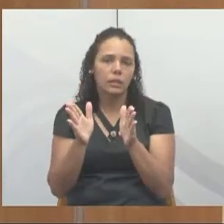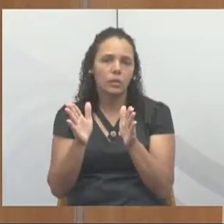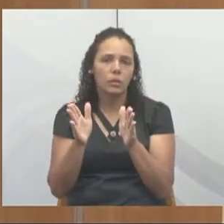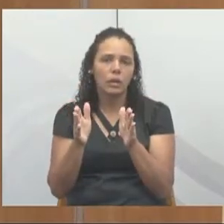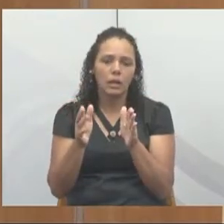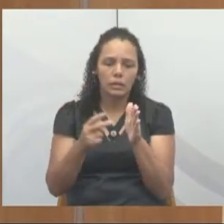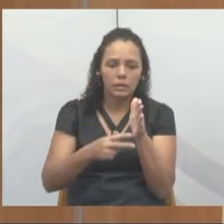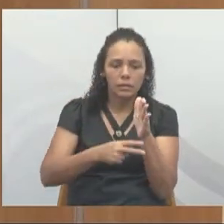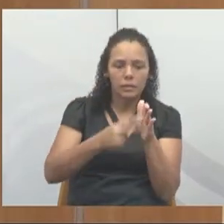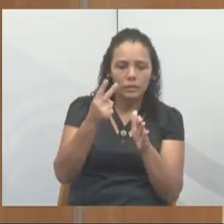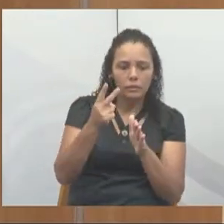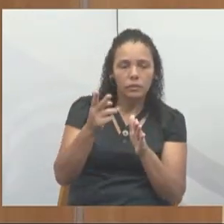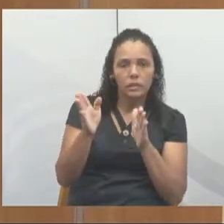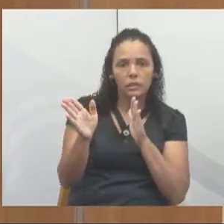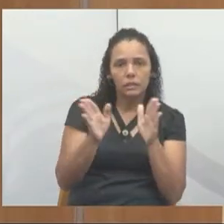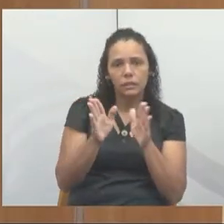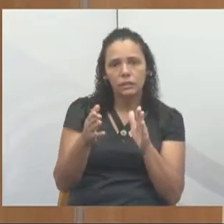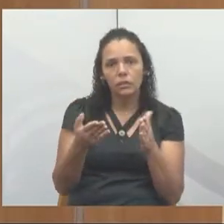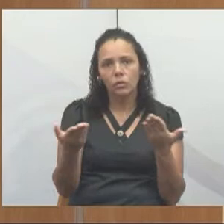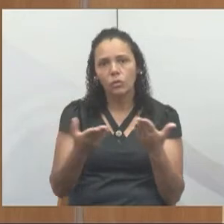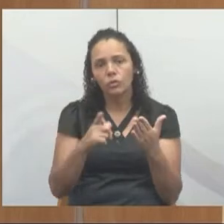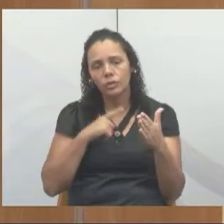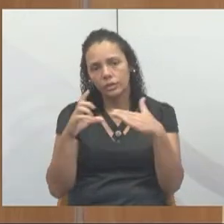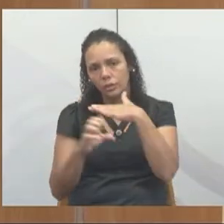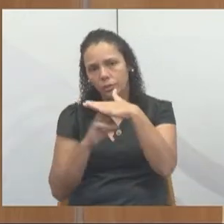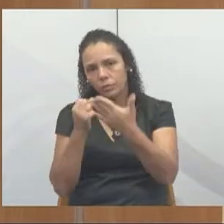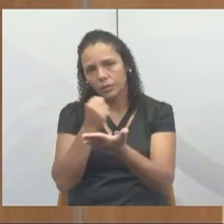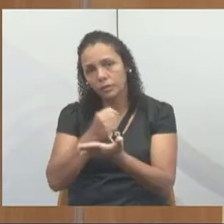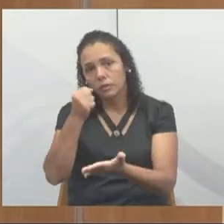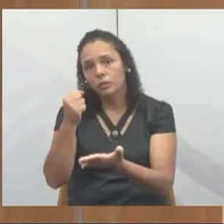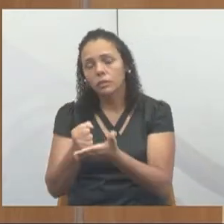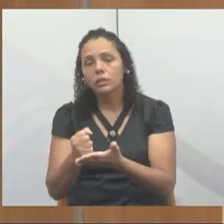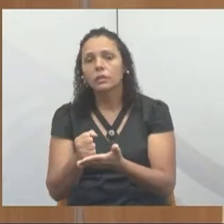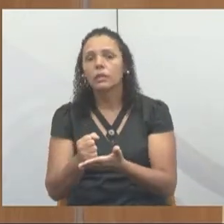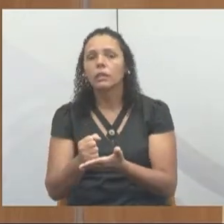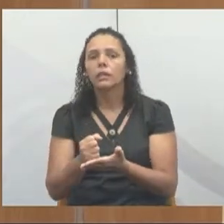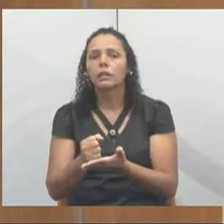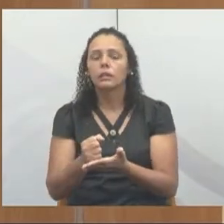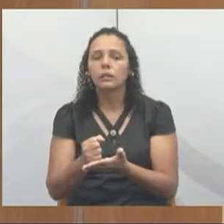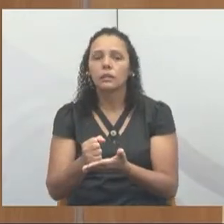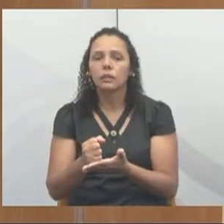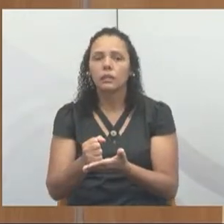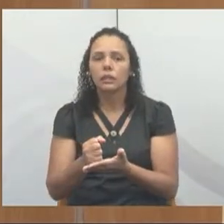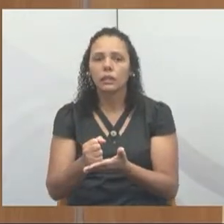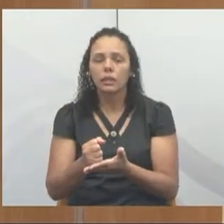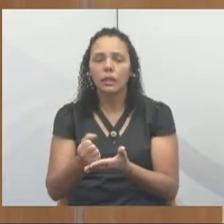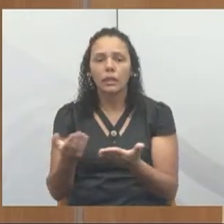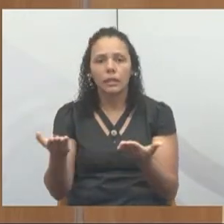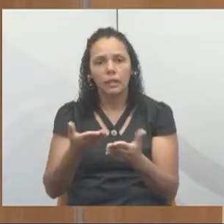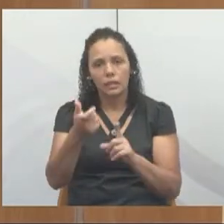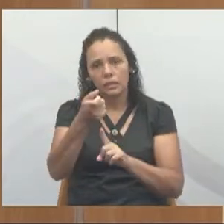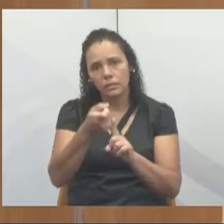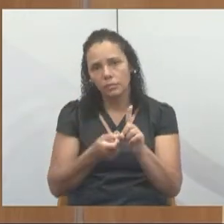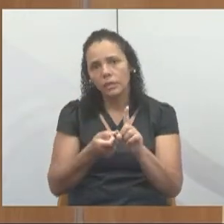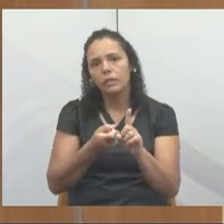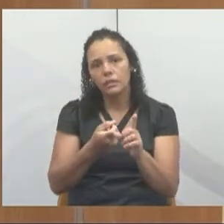abriu uma segunda licitação, hoje já tem uma empresa contratada e a gente vai dar ordem de serviço esse mês para a empresa